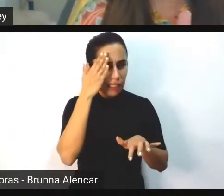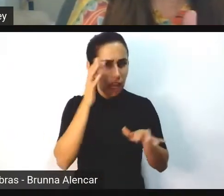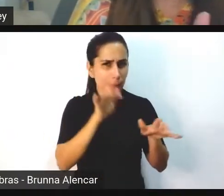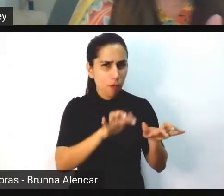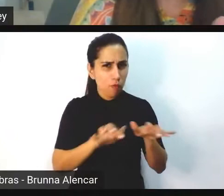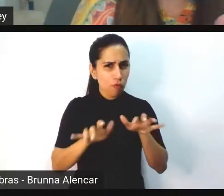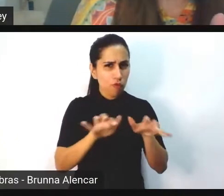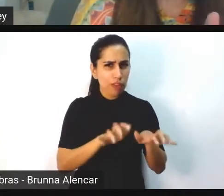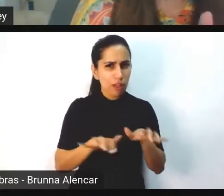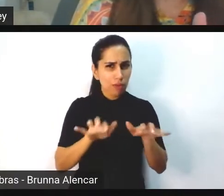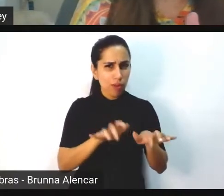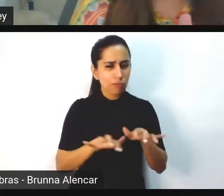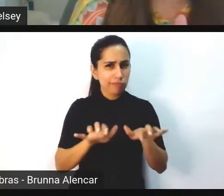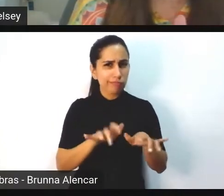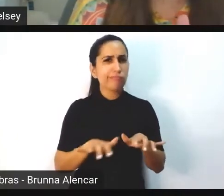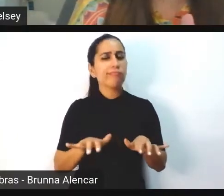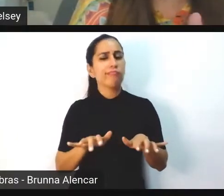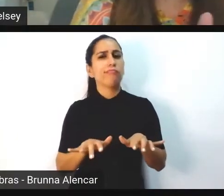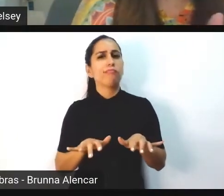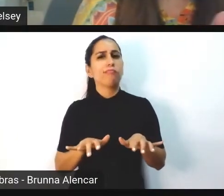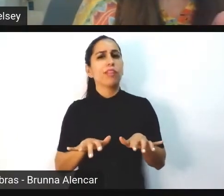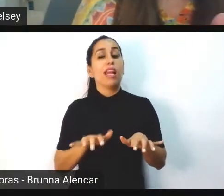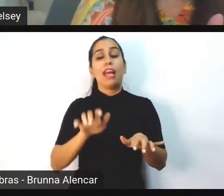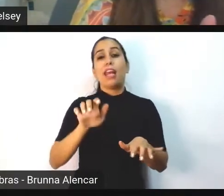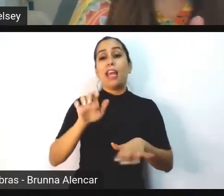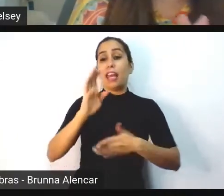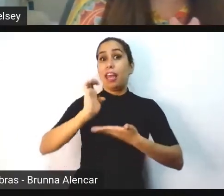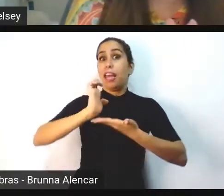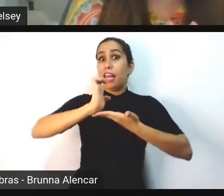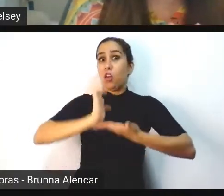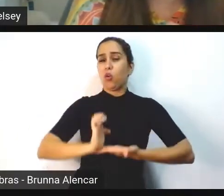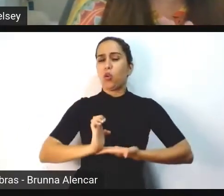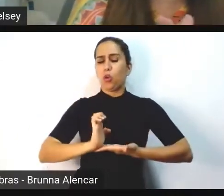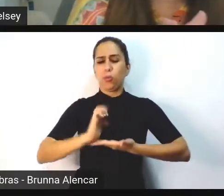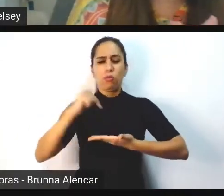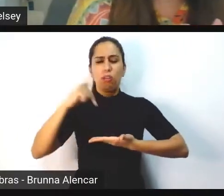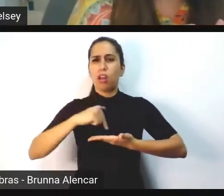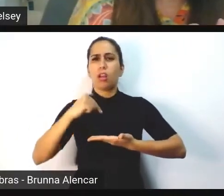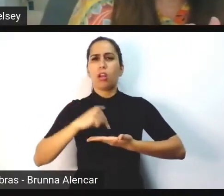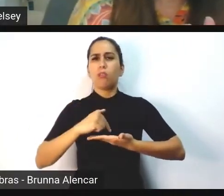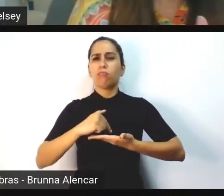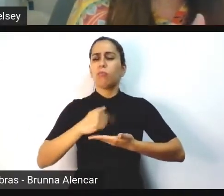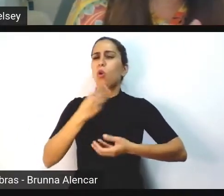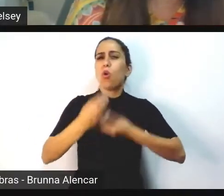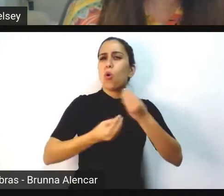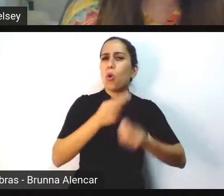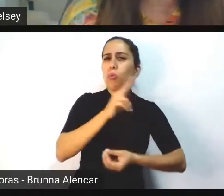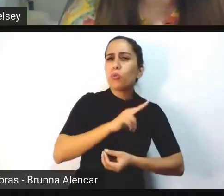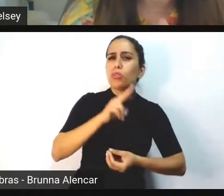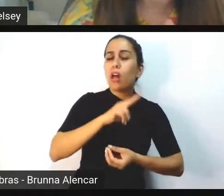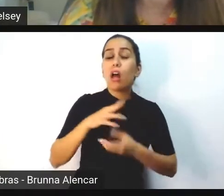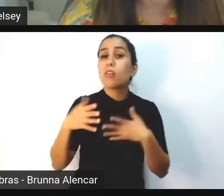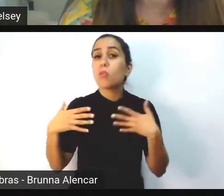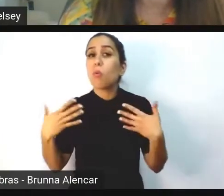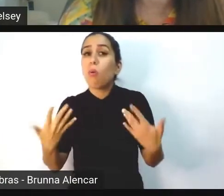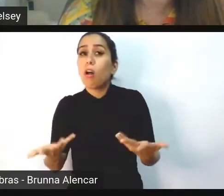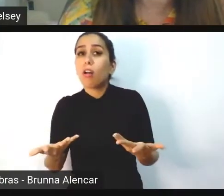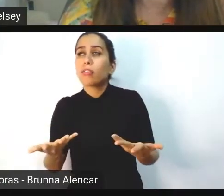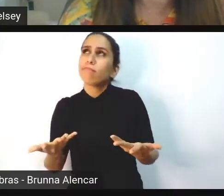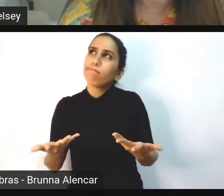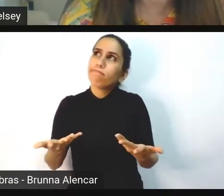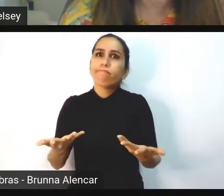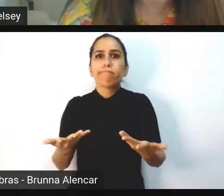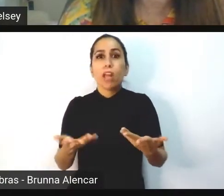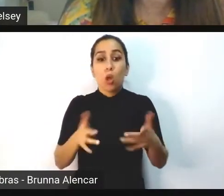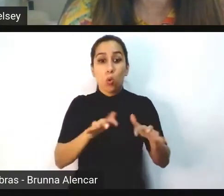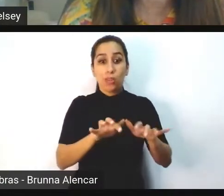ergonômico, né? Por que ele é ergonômico? Quando usar ou não usar? O teclado ergonômico, ao invés dele